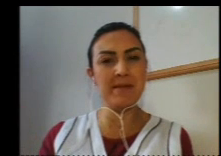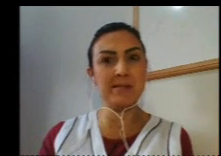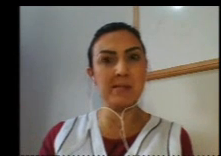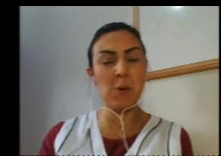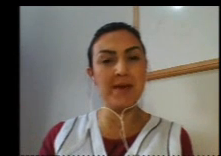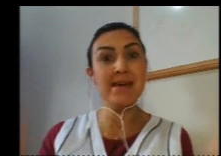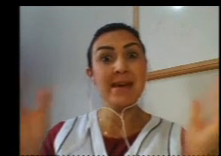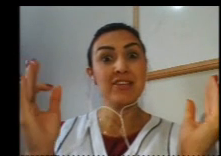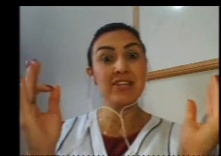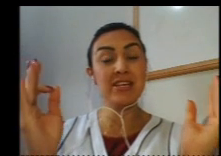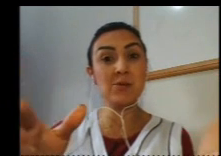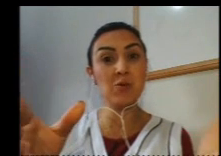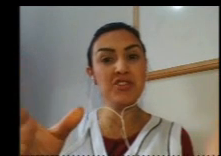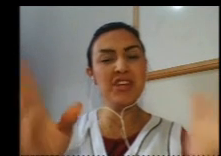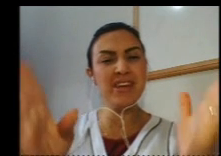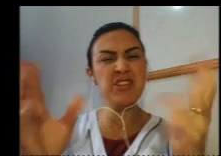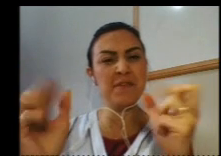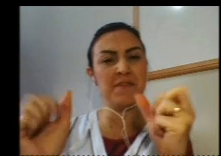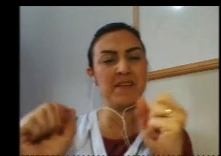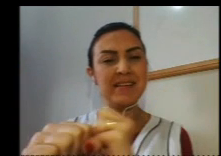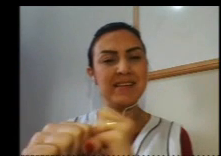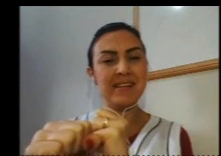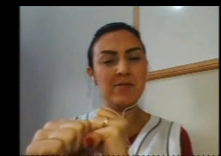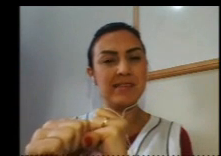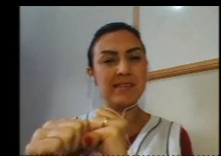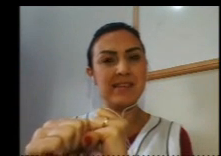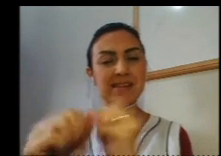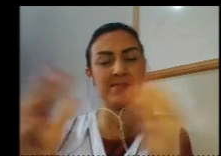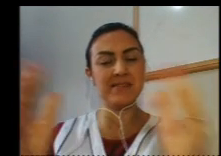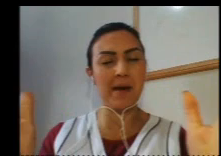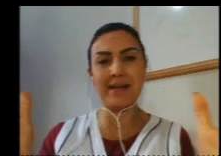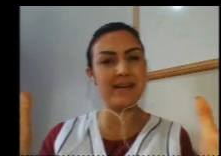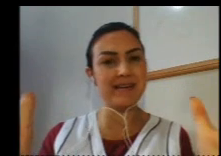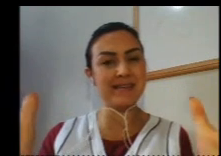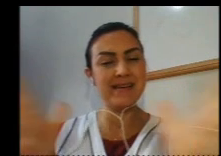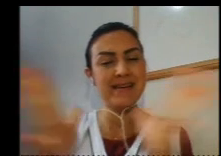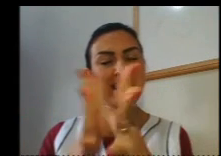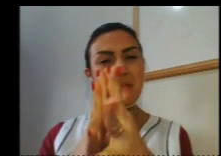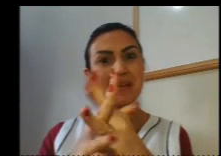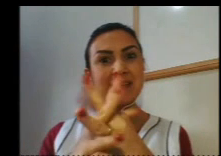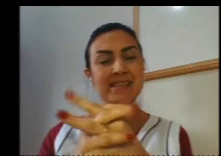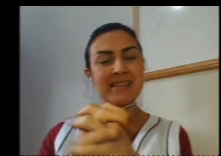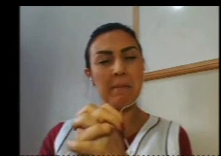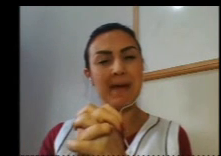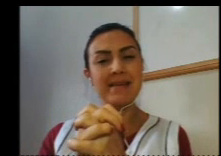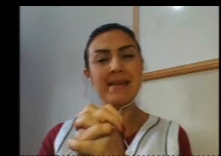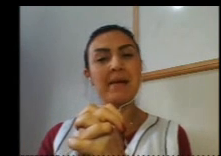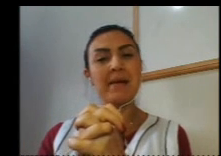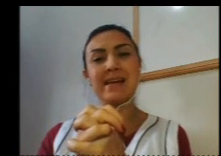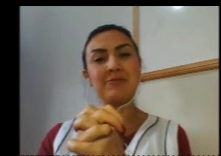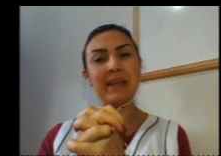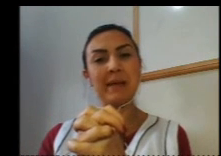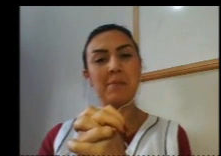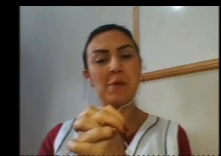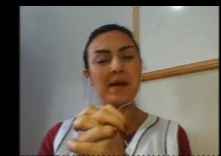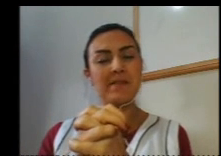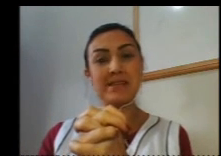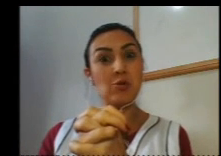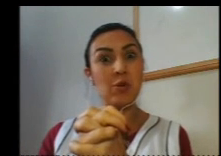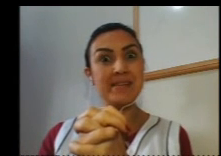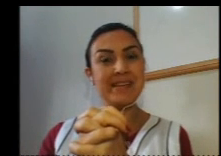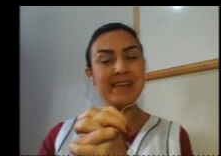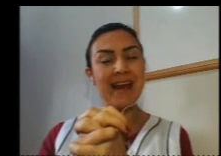Deus te abençoe. Estude e divirta-se. Não se esqueça, você é uma criança e precisa também passar um